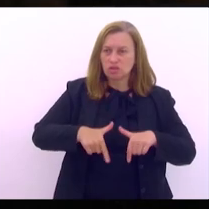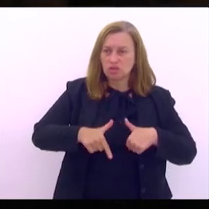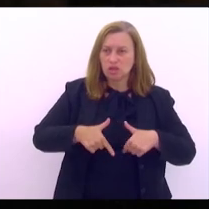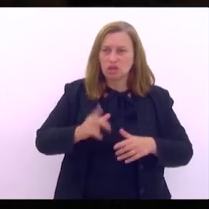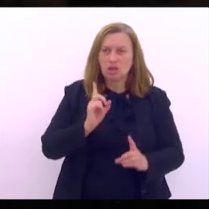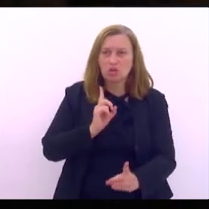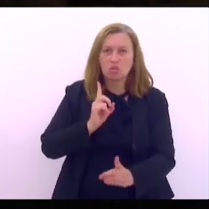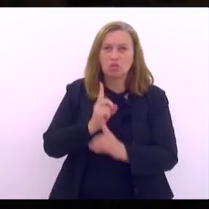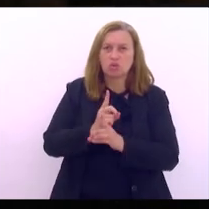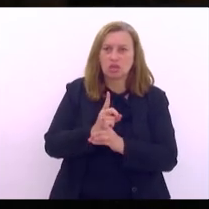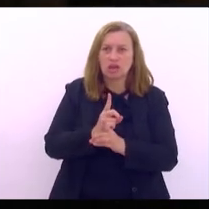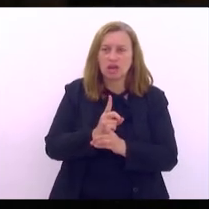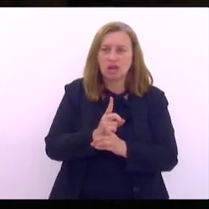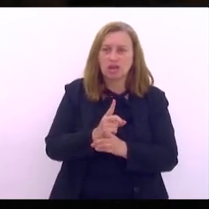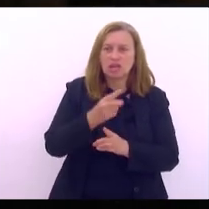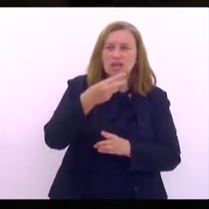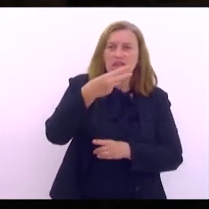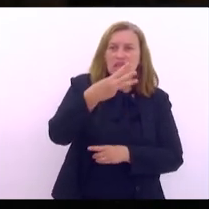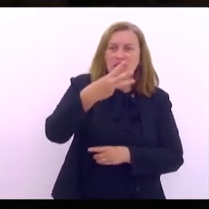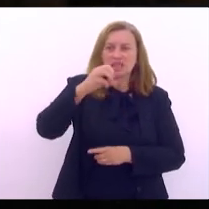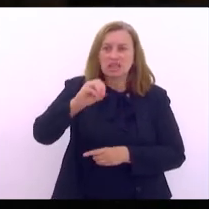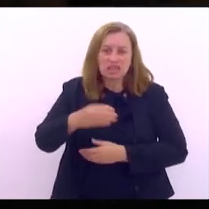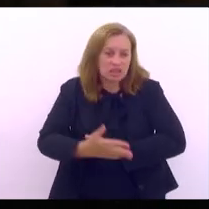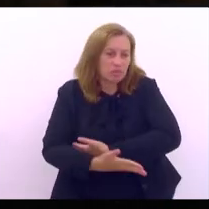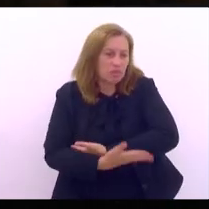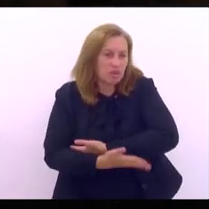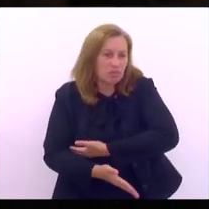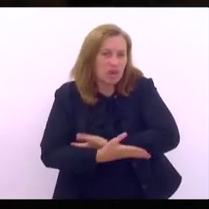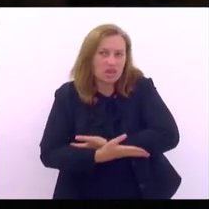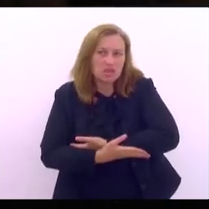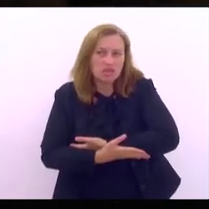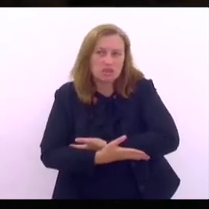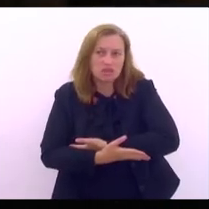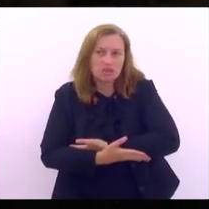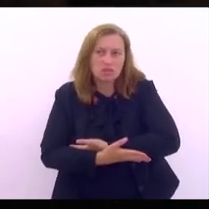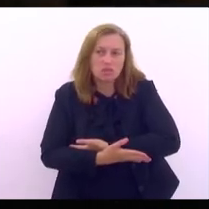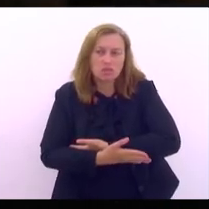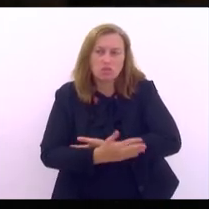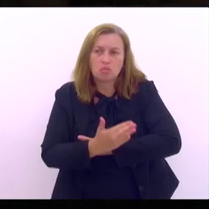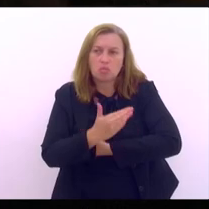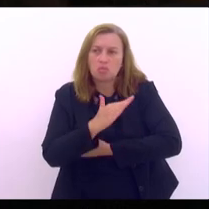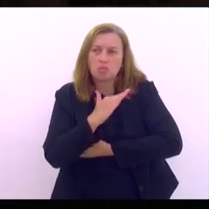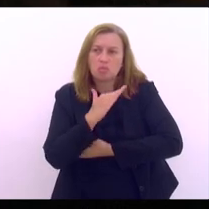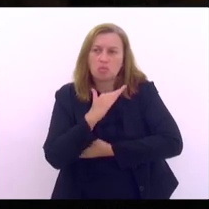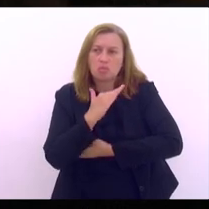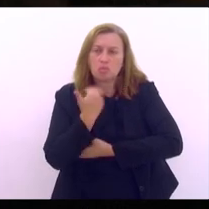encontrar 30 bebês decapitados pelo Hamas.